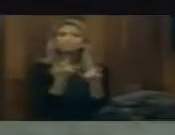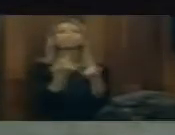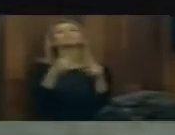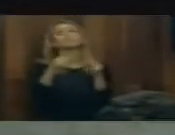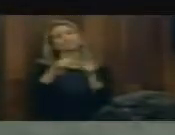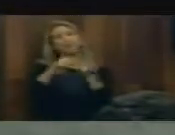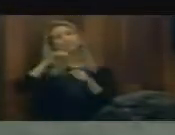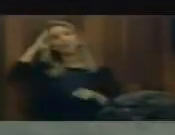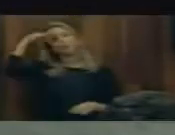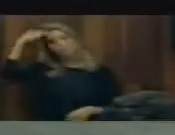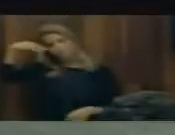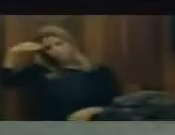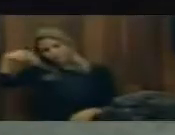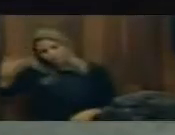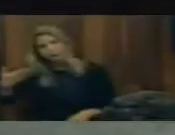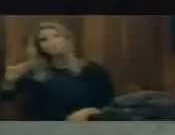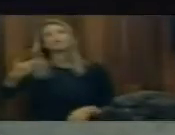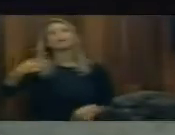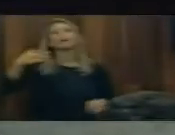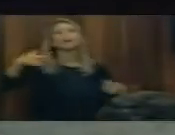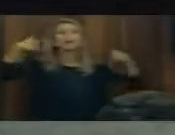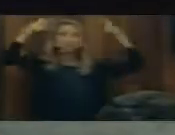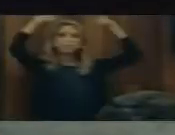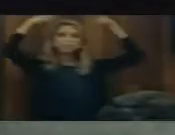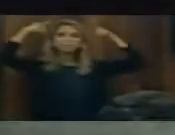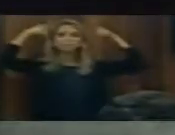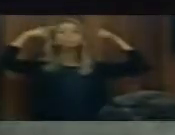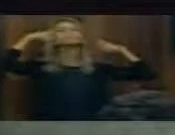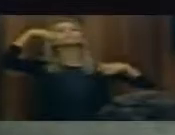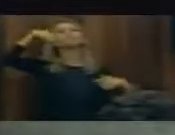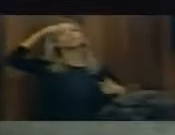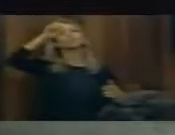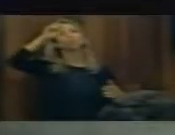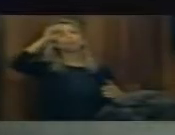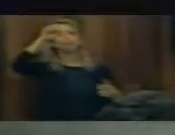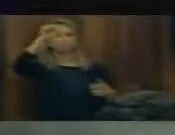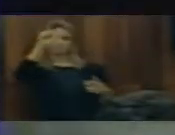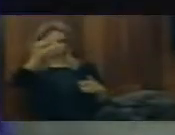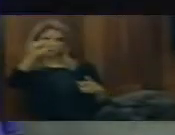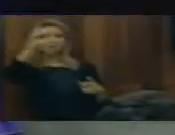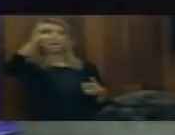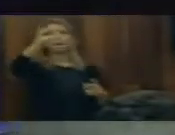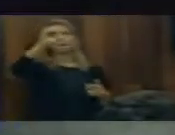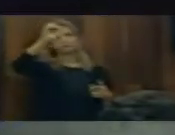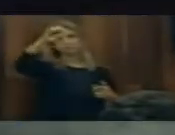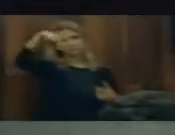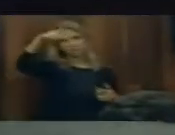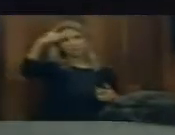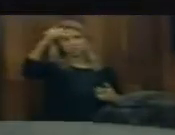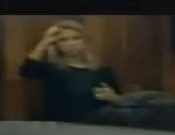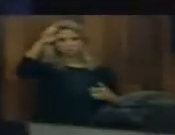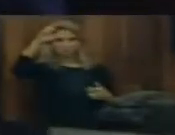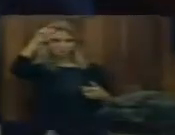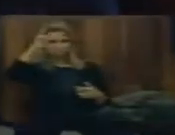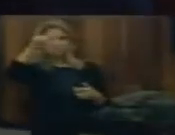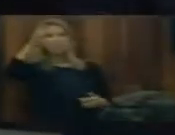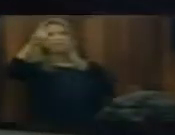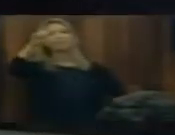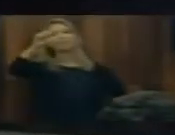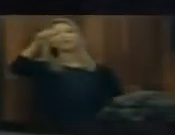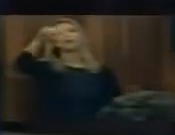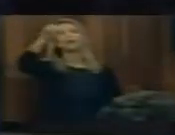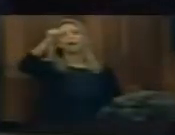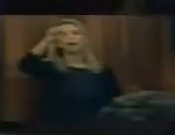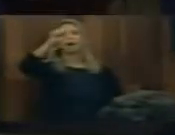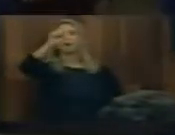ao dia de Nossa Senhora da Assunção, a padroeira deste município, que faz com que todos os atletas em